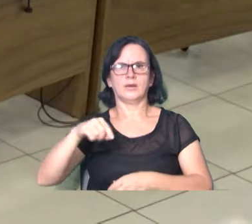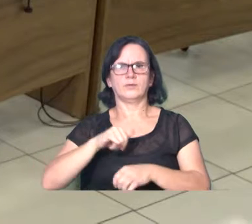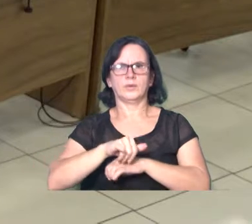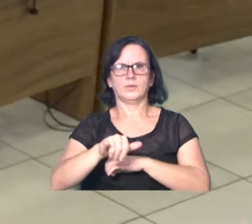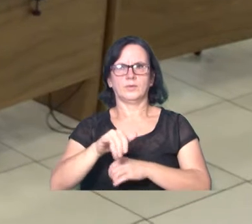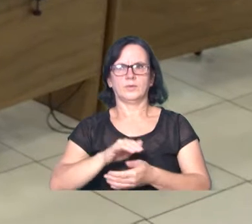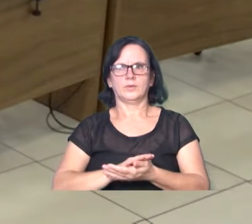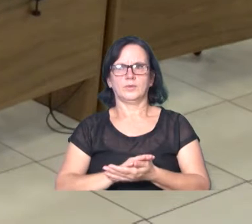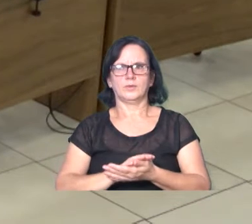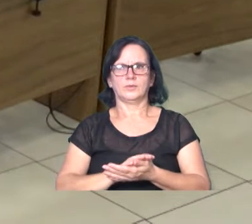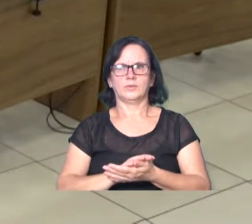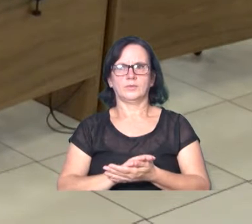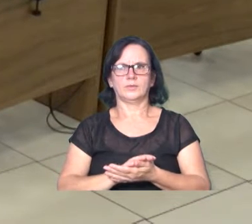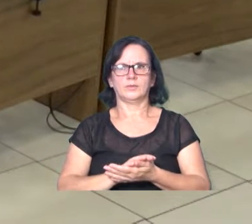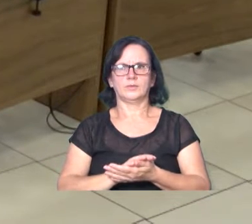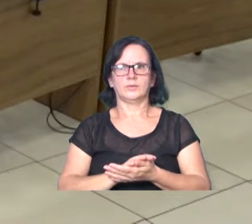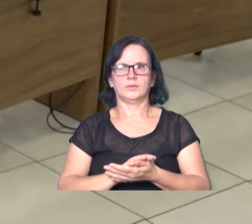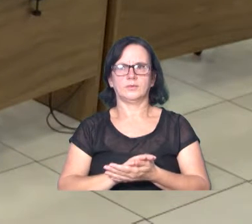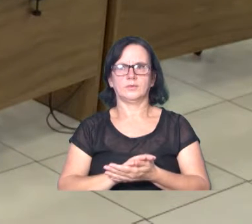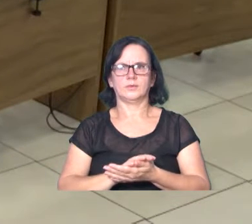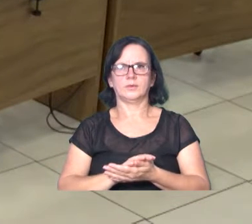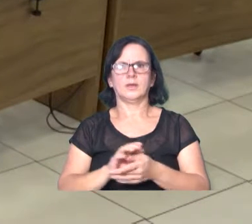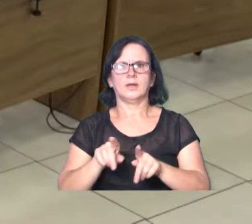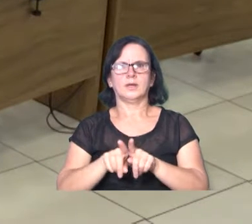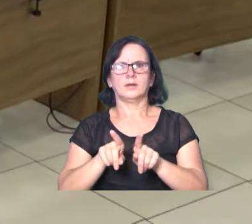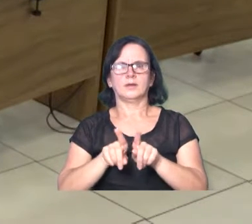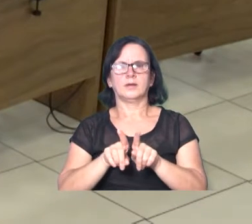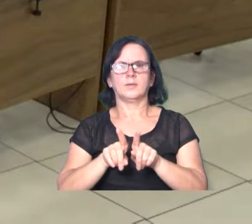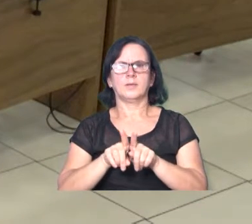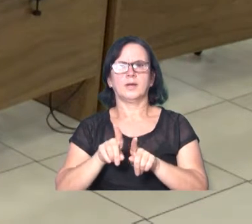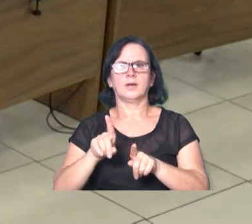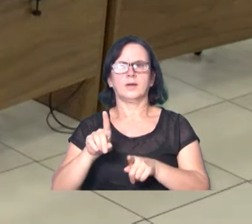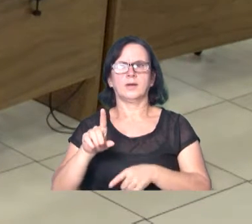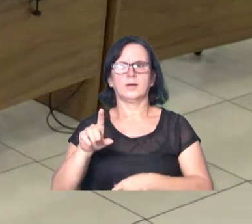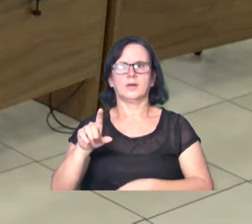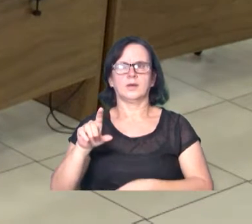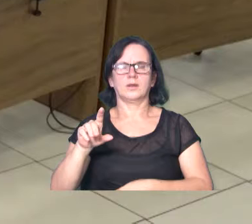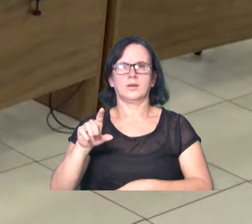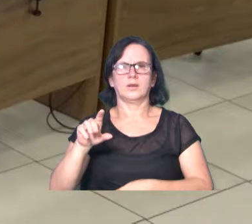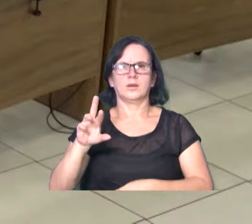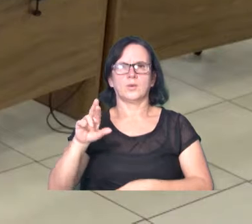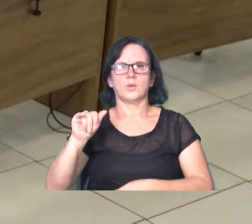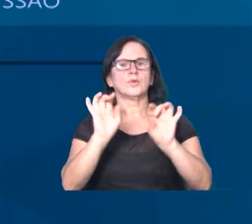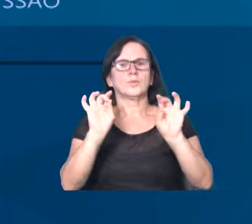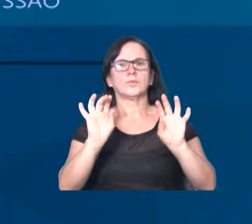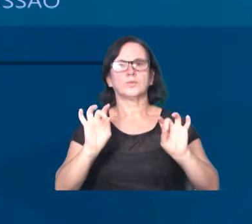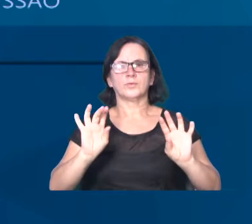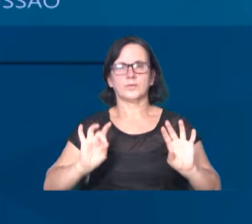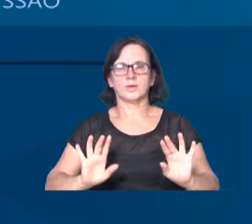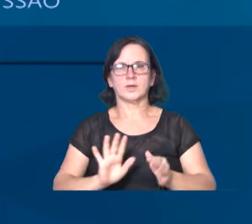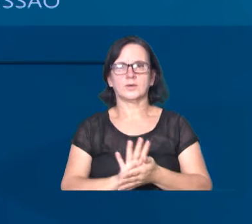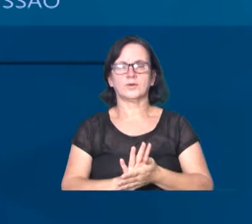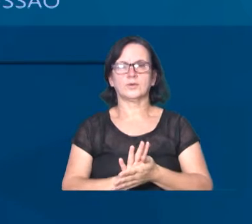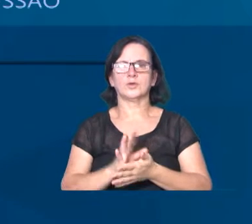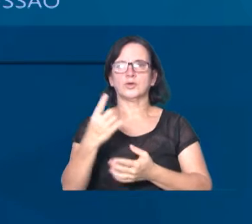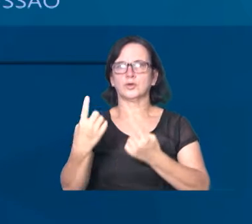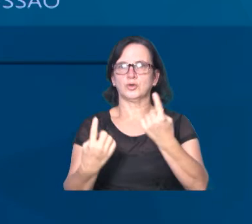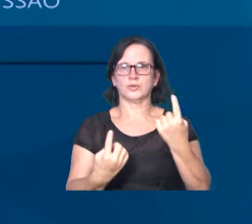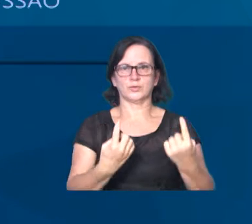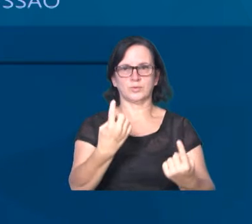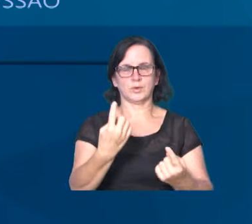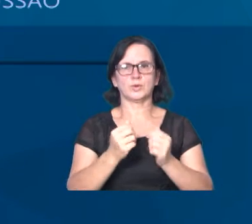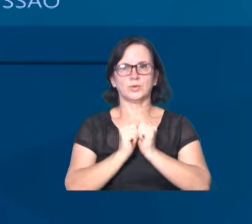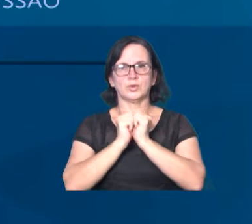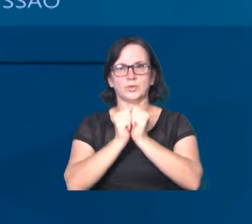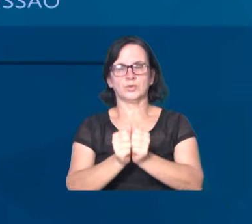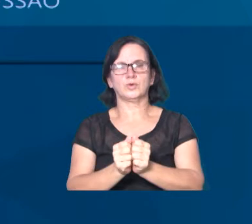em segunda discussão os dois aprovados pelos parlamentares o do vereador Rodrigo alemão que dispõe sobre o atendimento